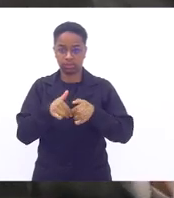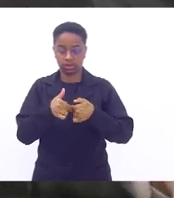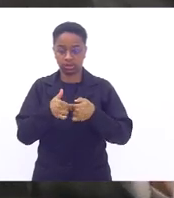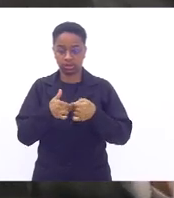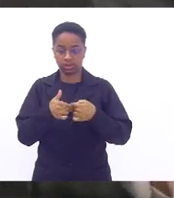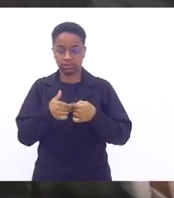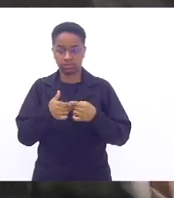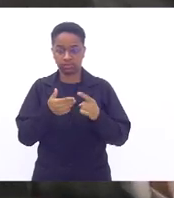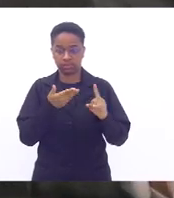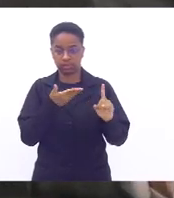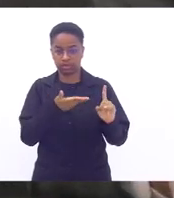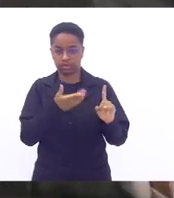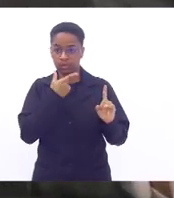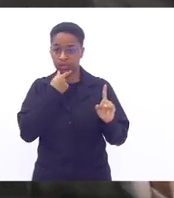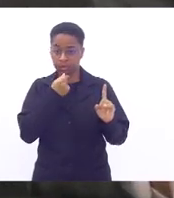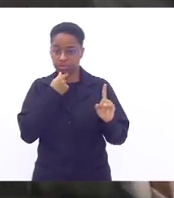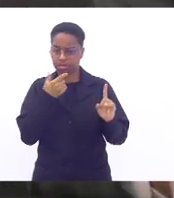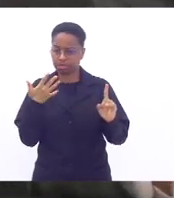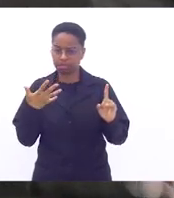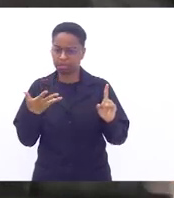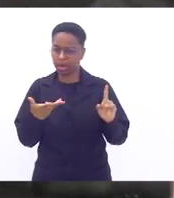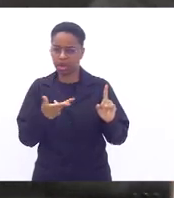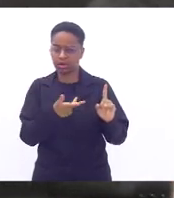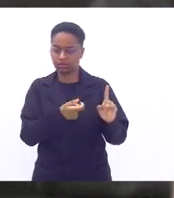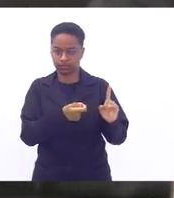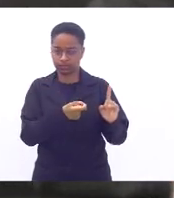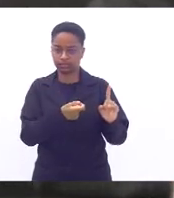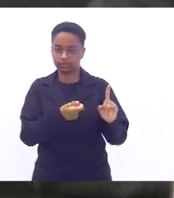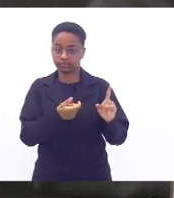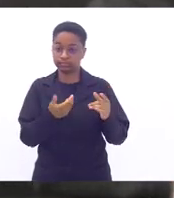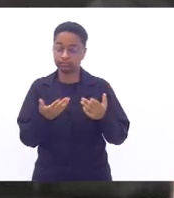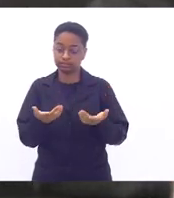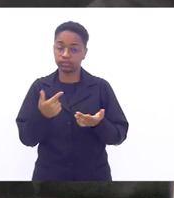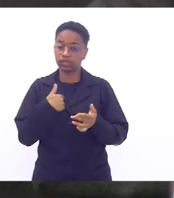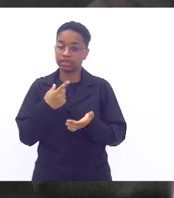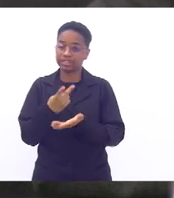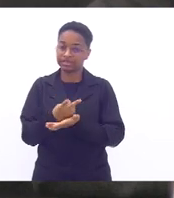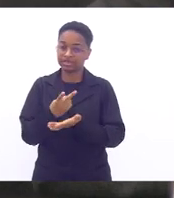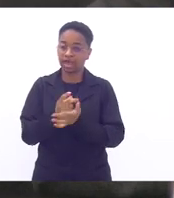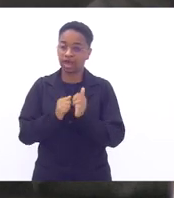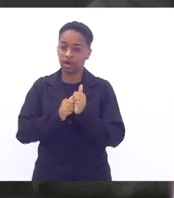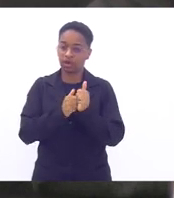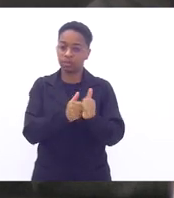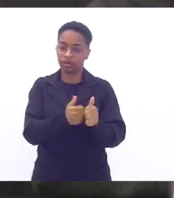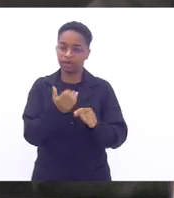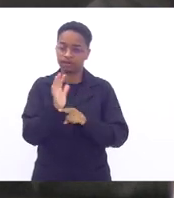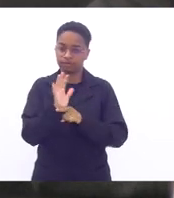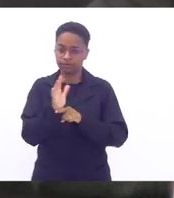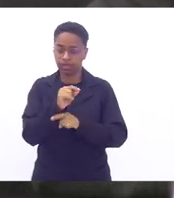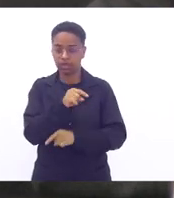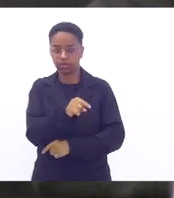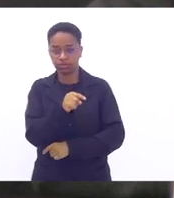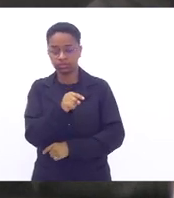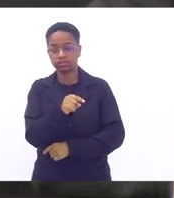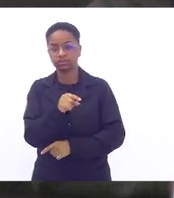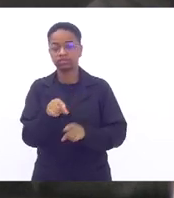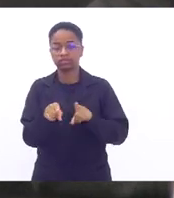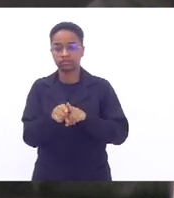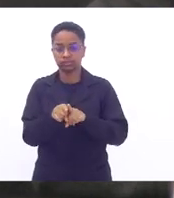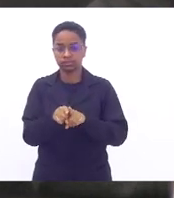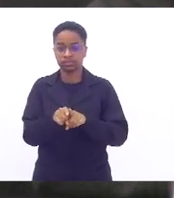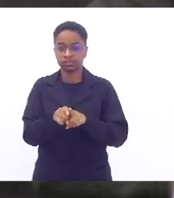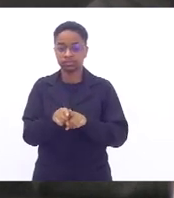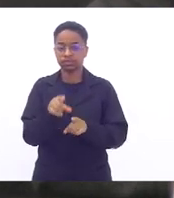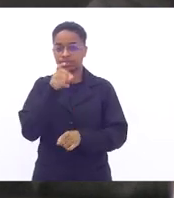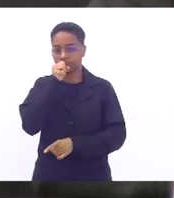que eu posso dizer fascinante eu tô sempre acompanhando os vídeos dele né e vir esse fim de semana